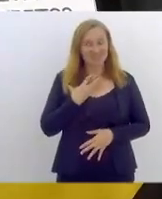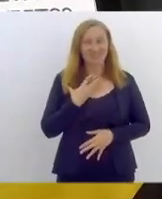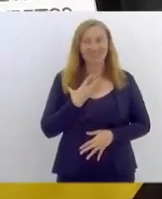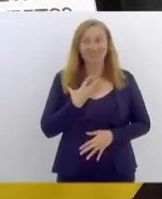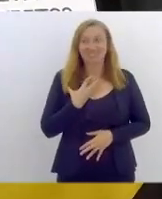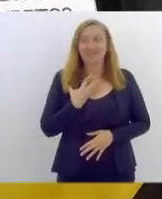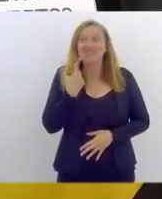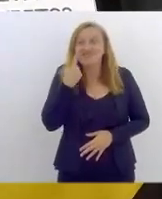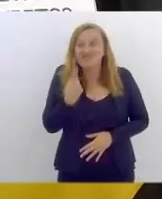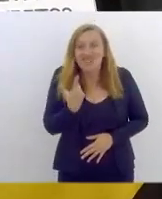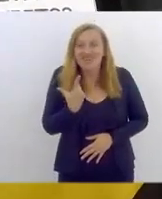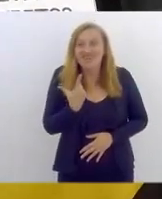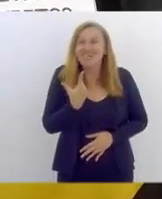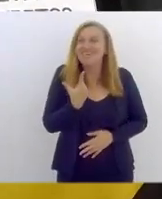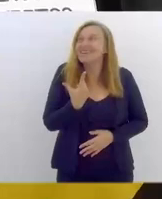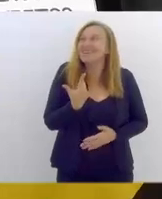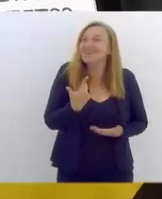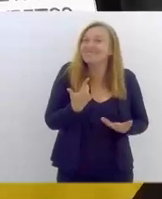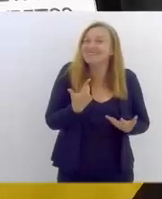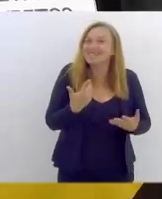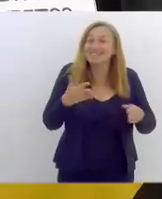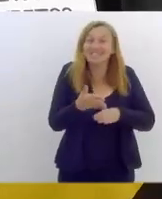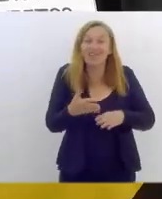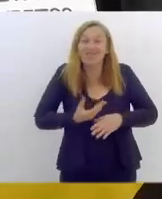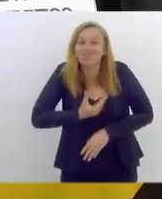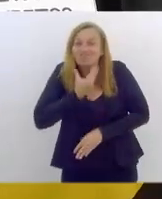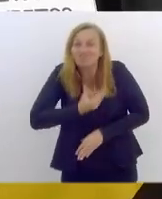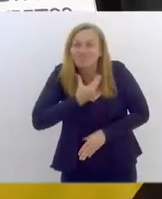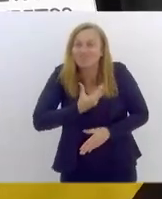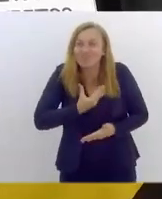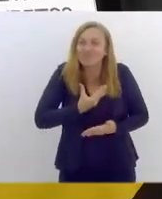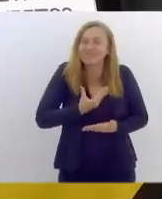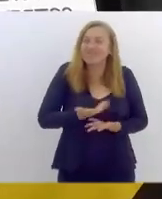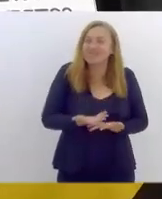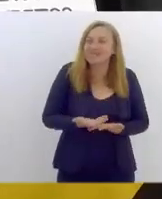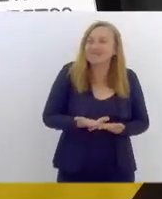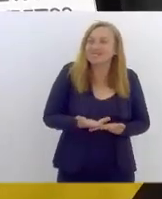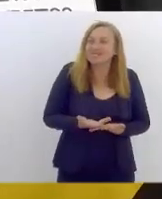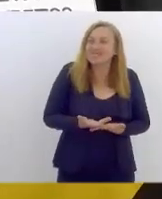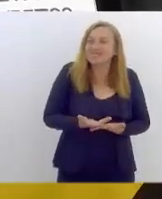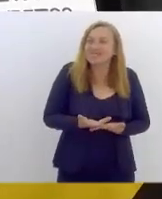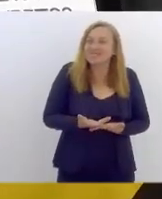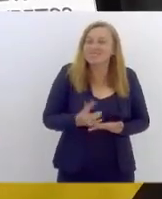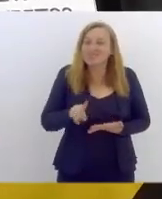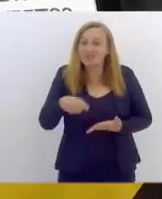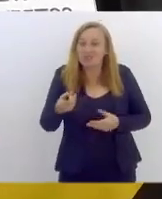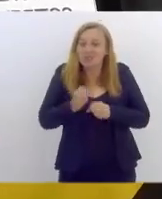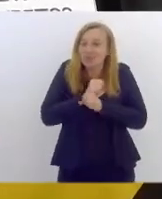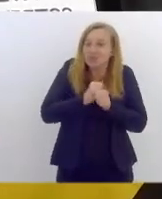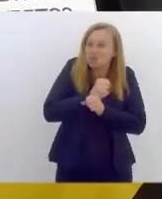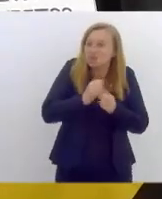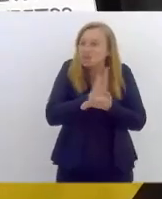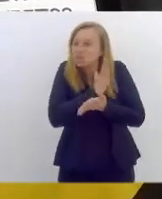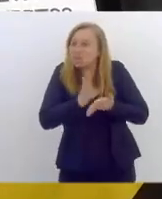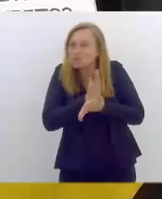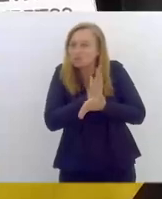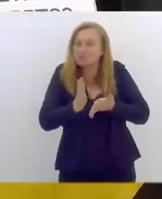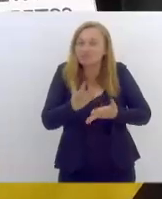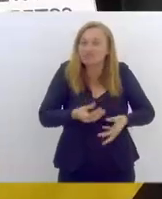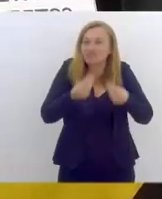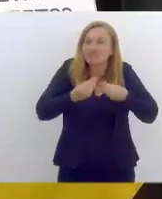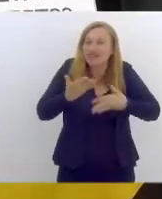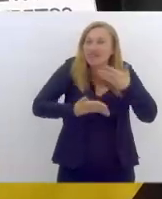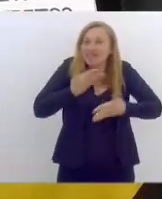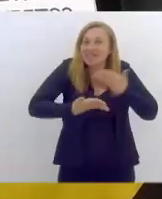É rever, né? A gente está aí para chegar o Natal. É um Natal que a gente nunca, depois de alguns anos, não traz muita alegria,